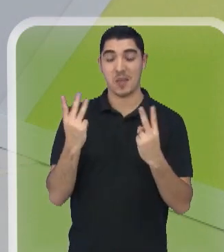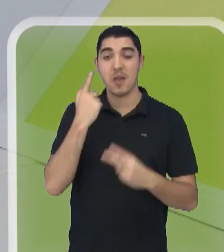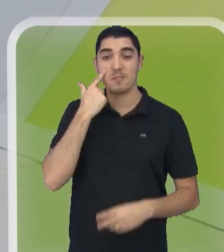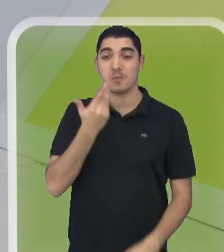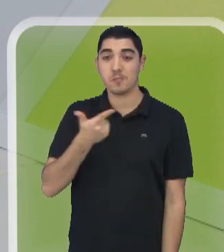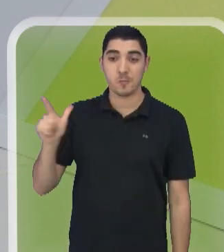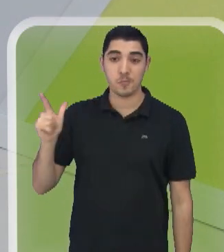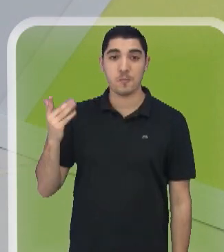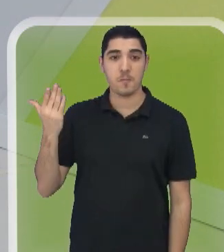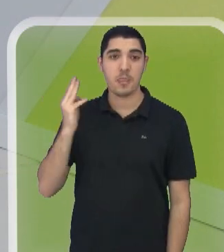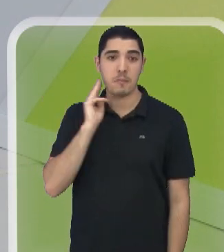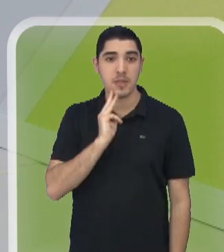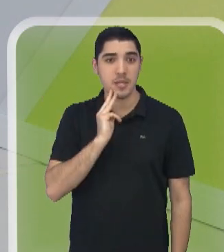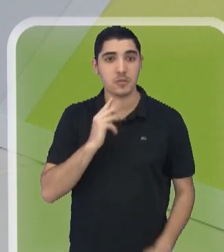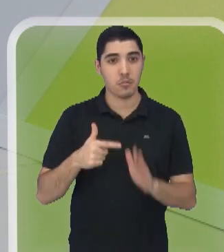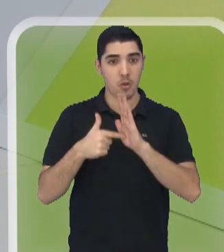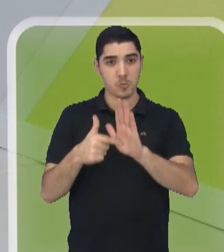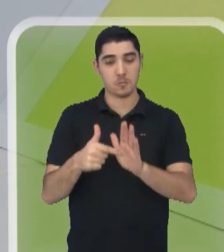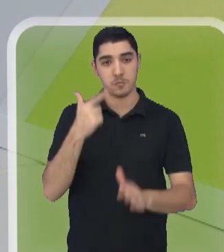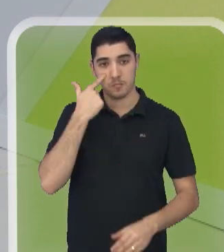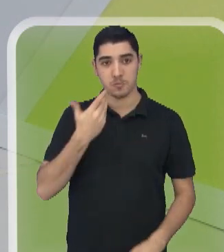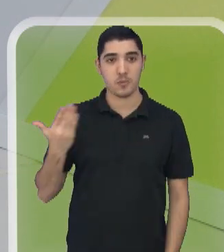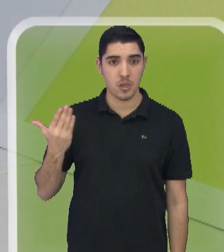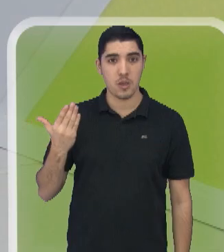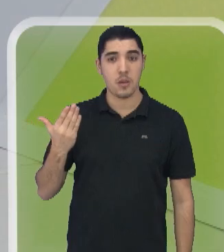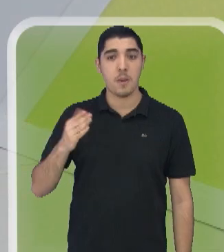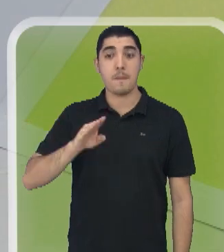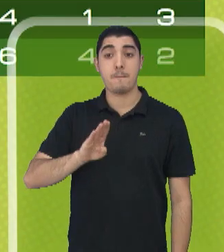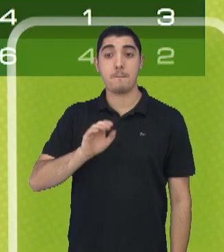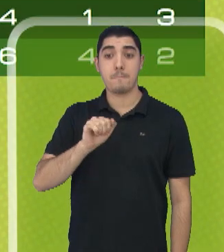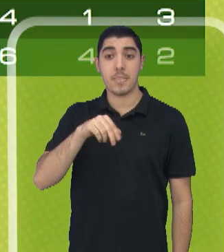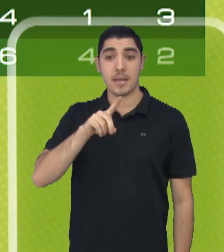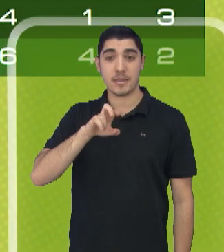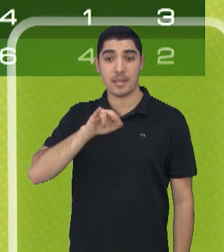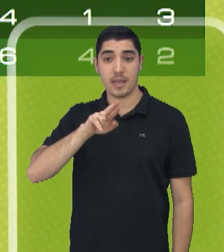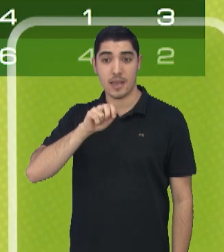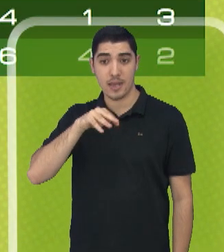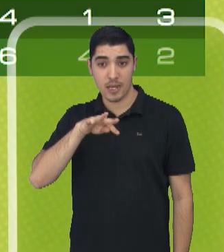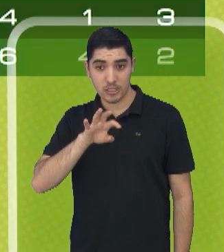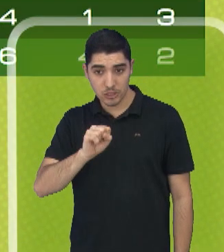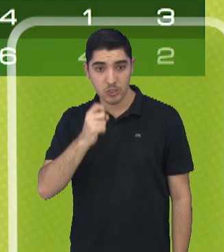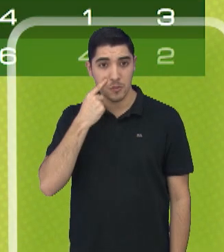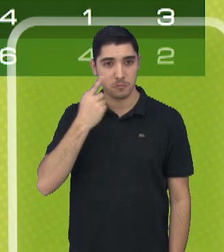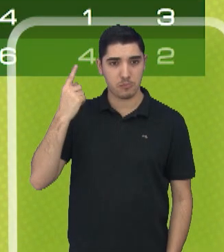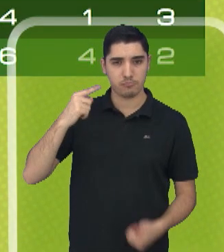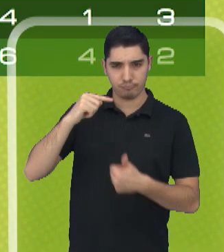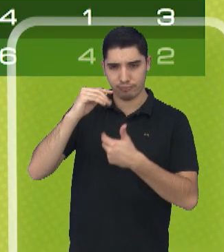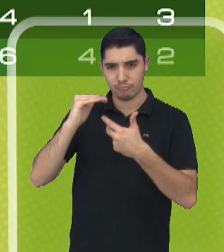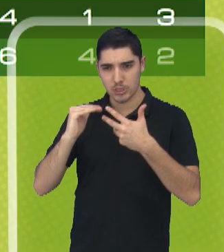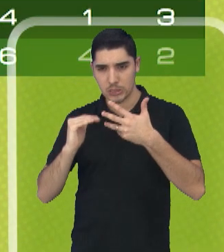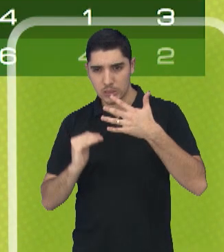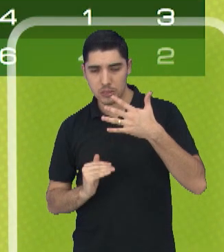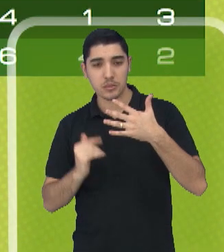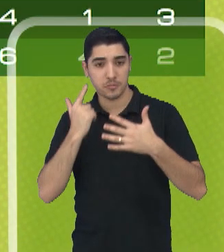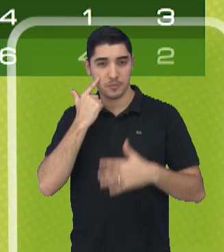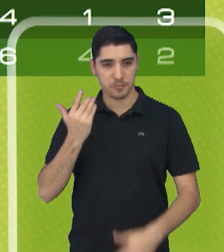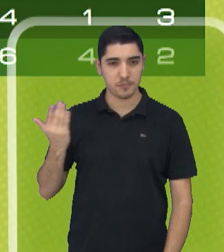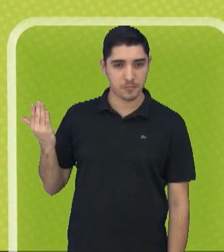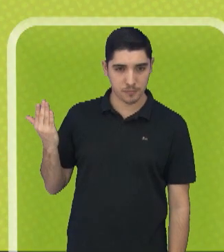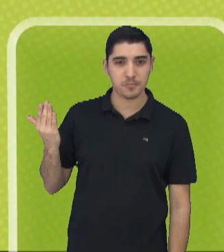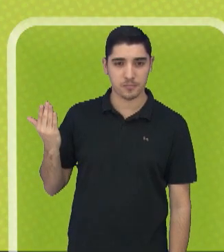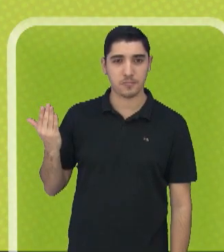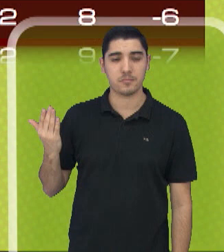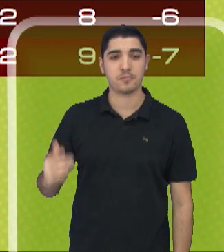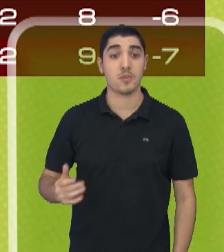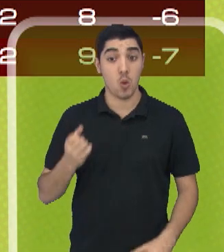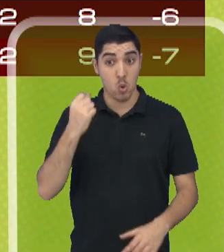Matheus, coloca pra gente, mostra ali, ó, Bandeirante, Birigui, Itapirense, Red Bull, Marília, Capivariano, Desportivo Brasil, Esporte Clube São Bernardo e Grêmio Prudente,